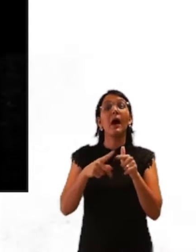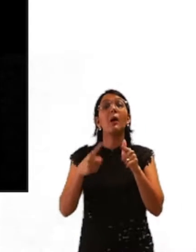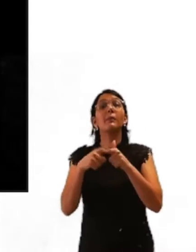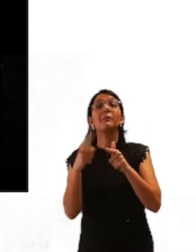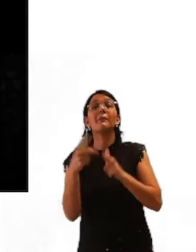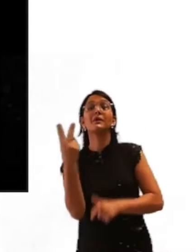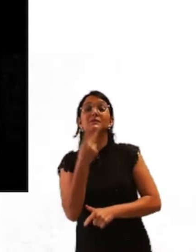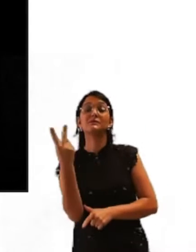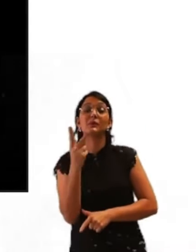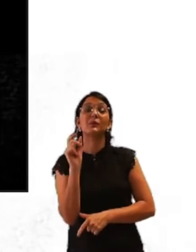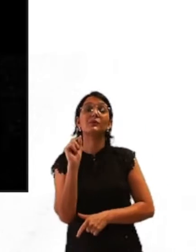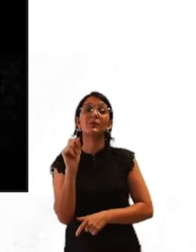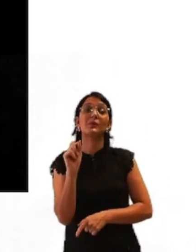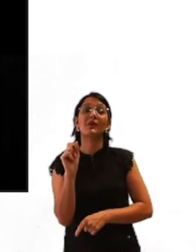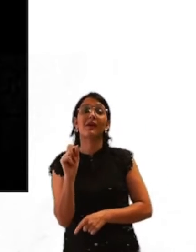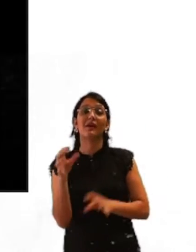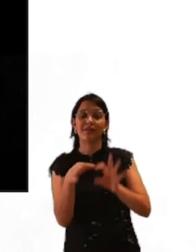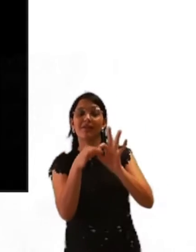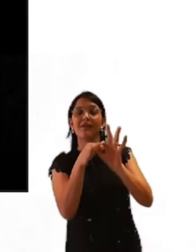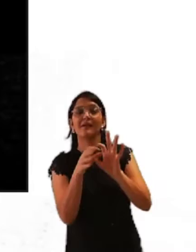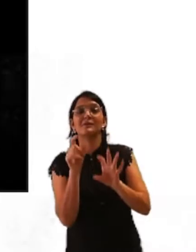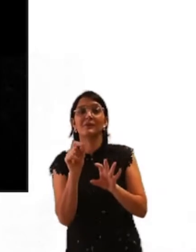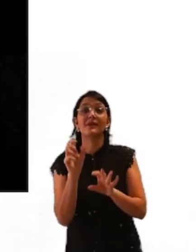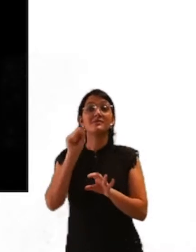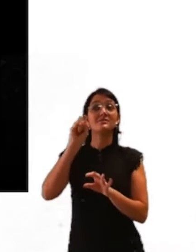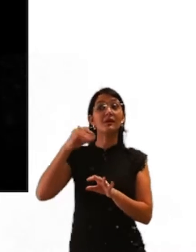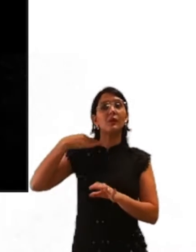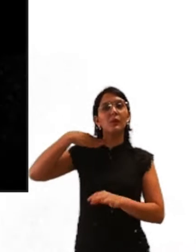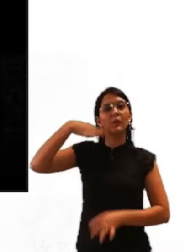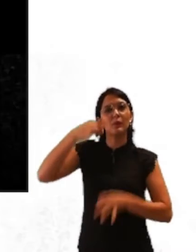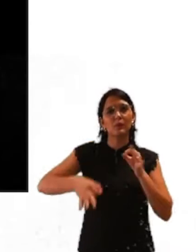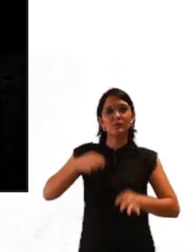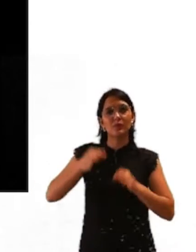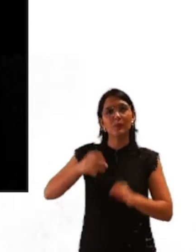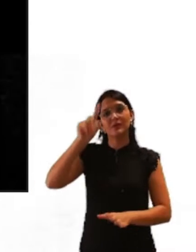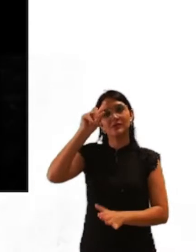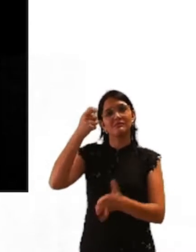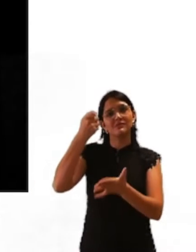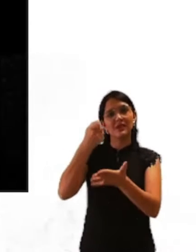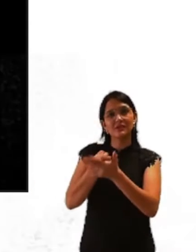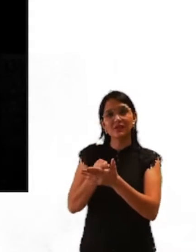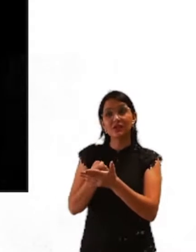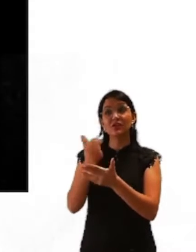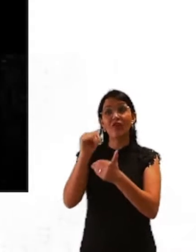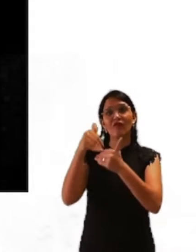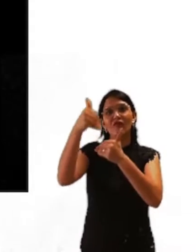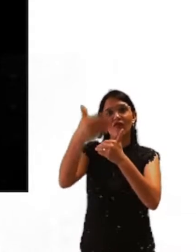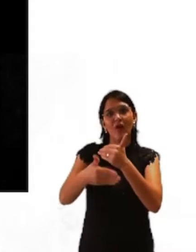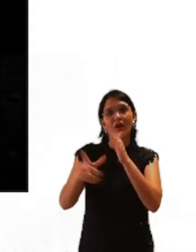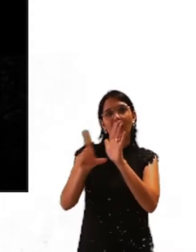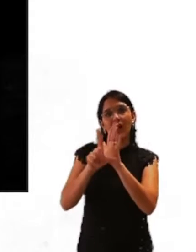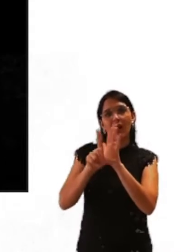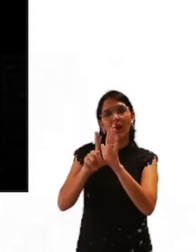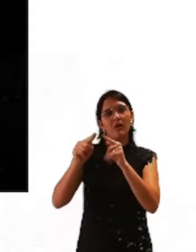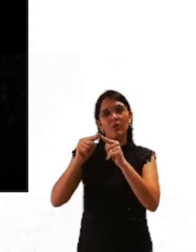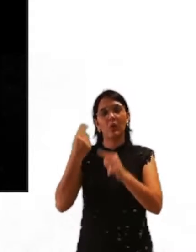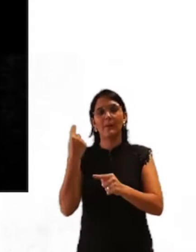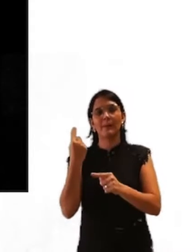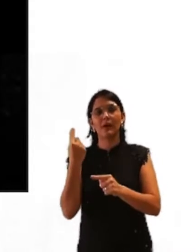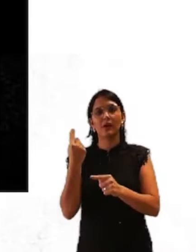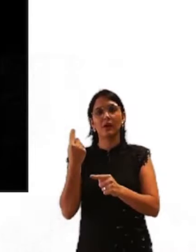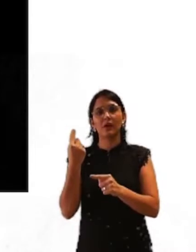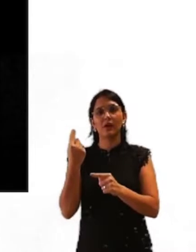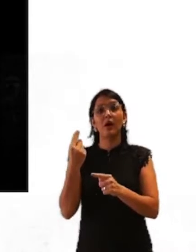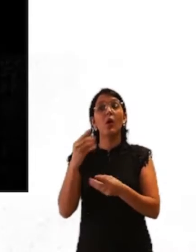que decorre deste primeiro problema é: se o juiz utiliza de fatores extrajurídicos para julgar fora